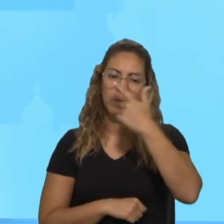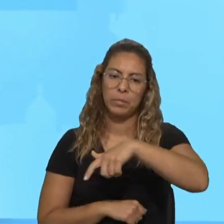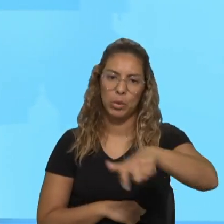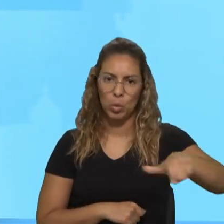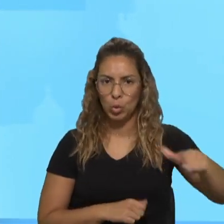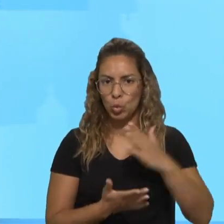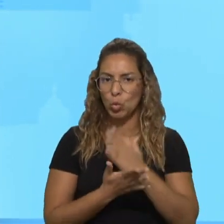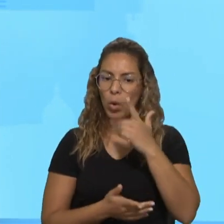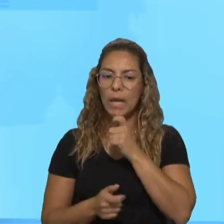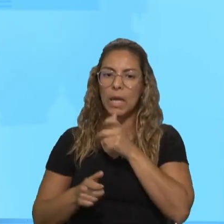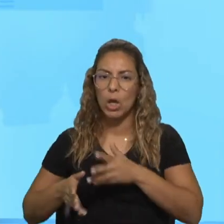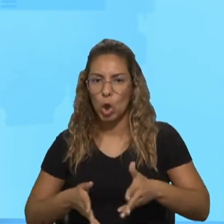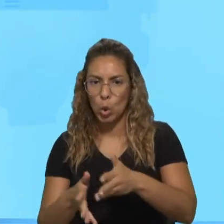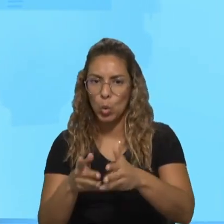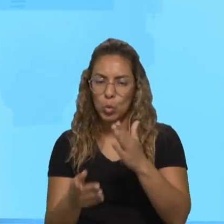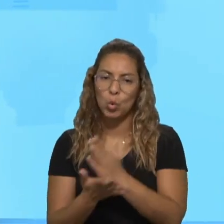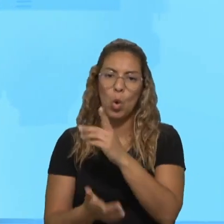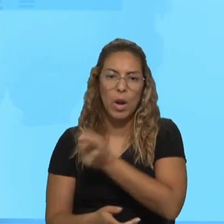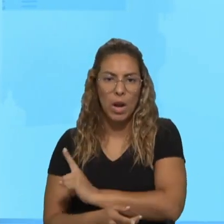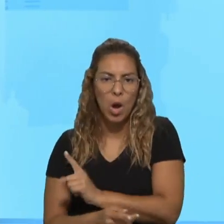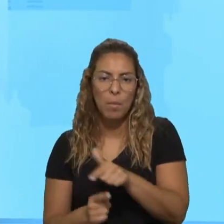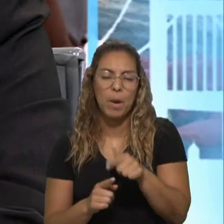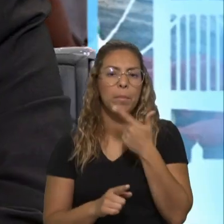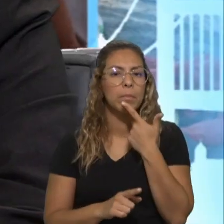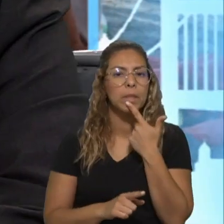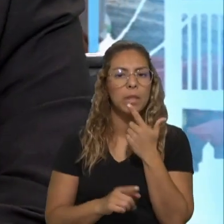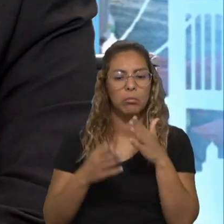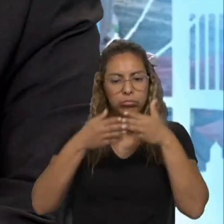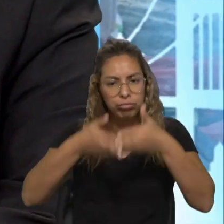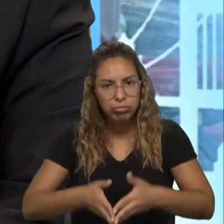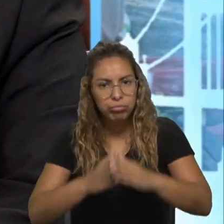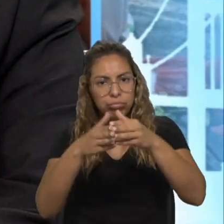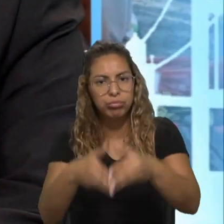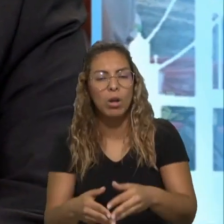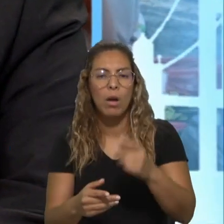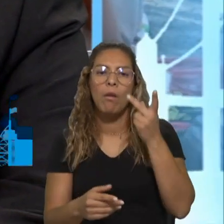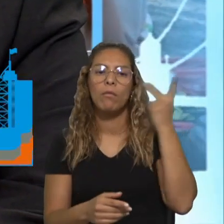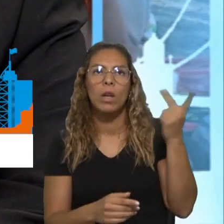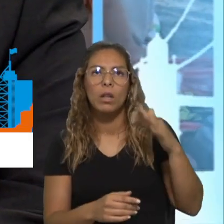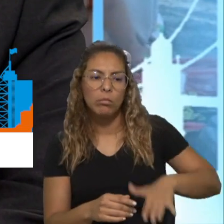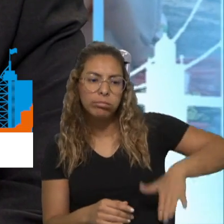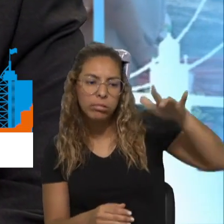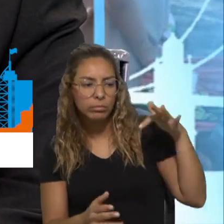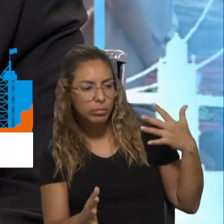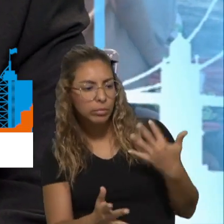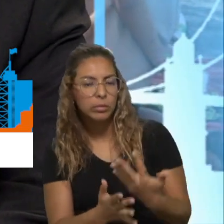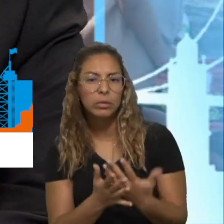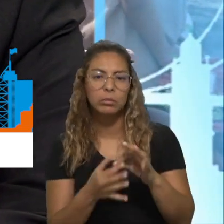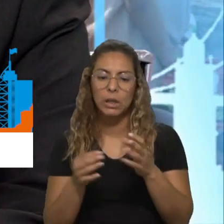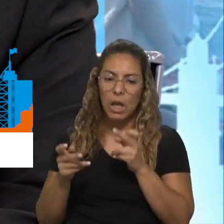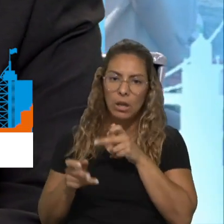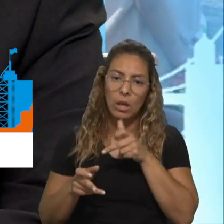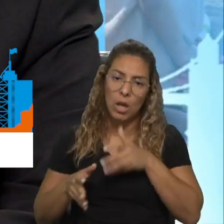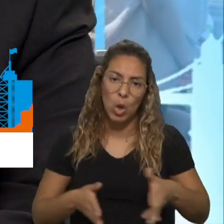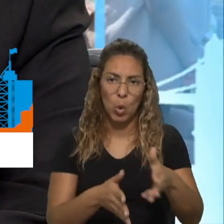as gentes do Rio, que se consegue perceber através das embarcações e de toda a vida que se faz em torno do rio, mas todos aqueles que